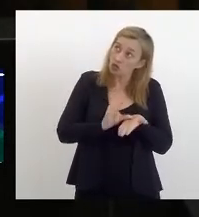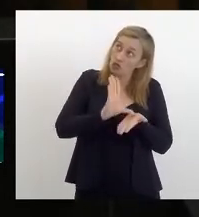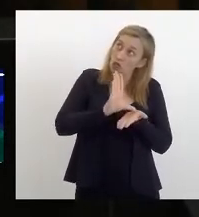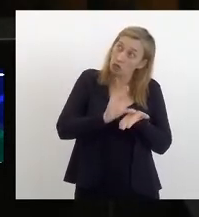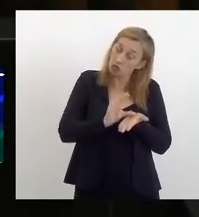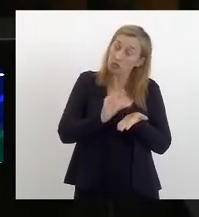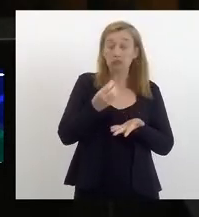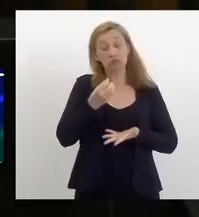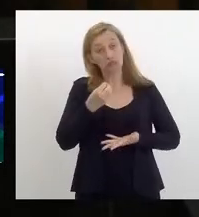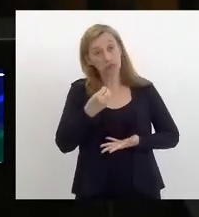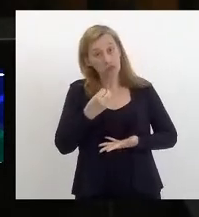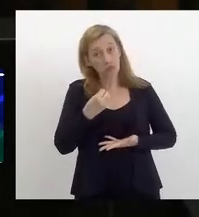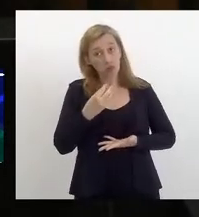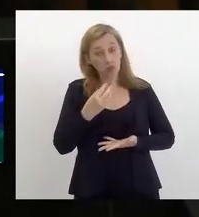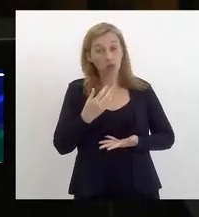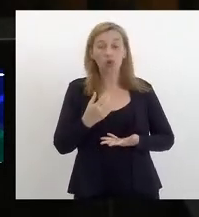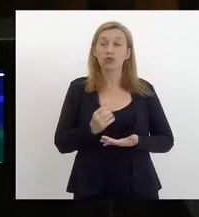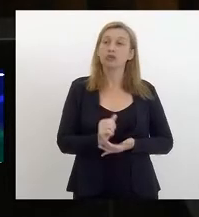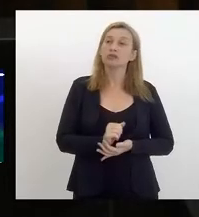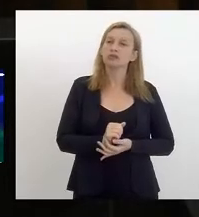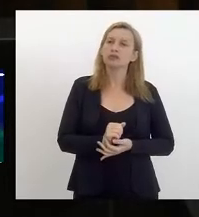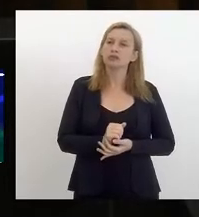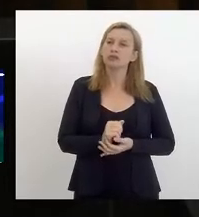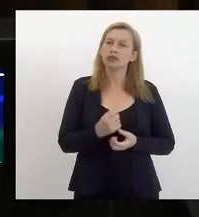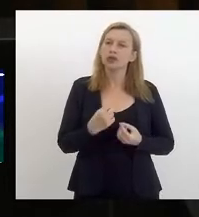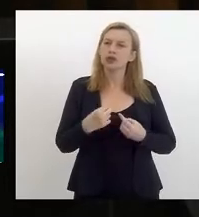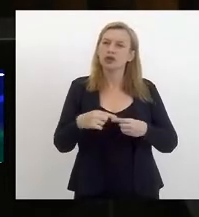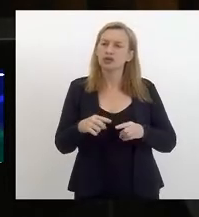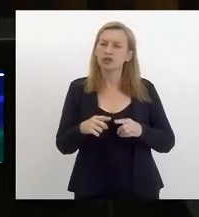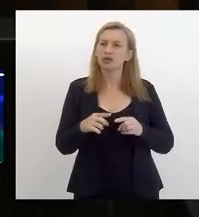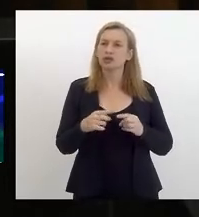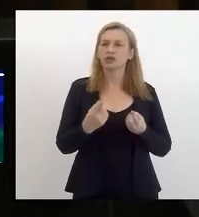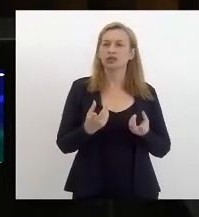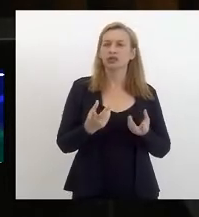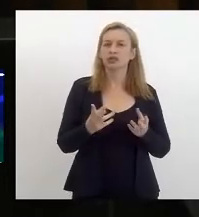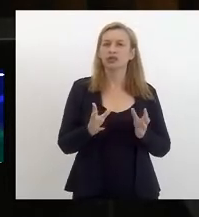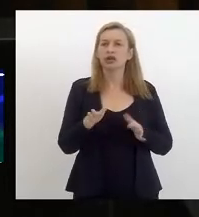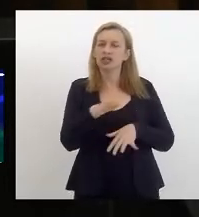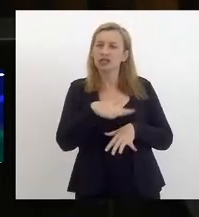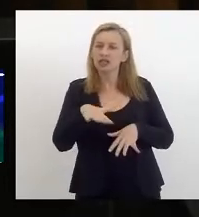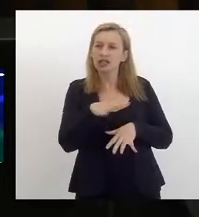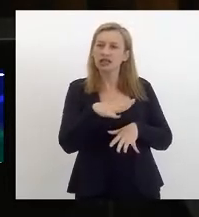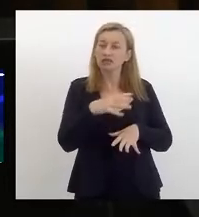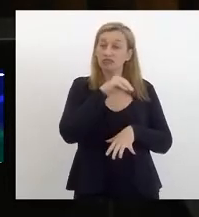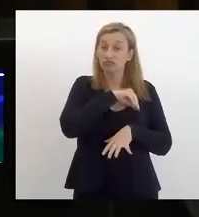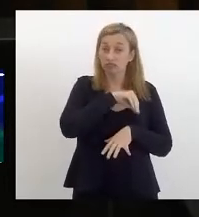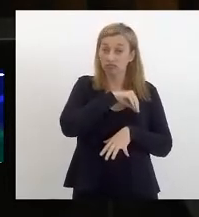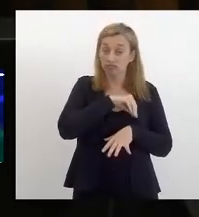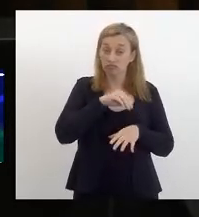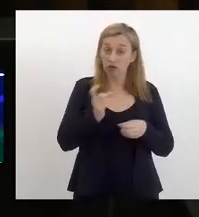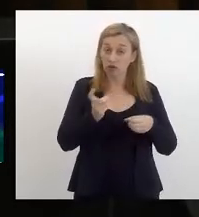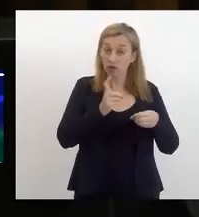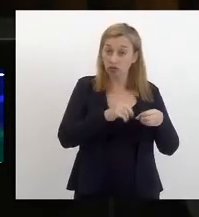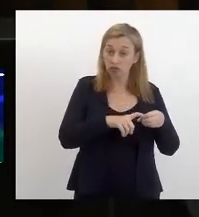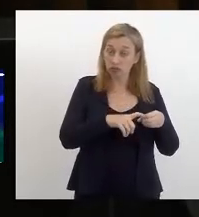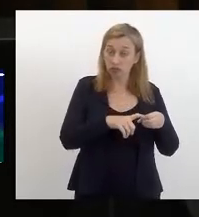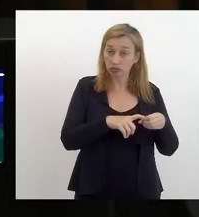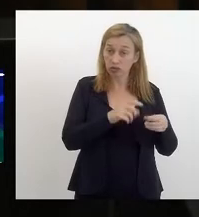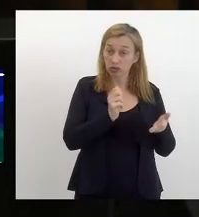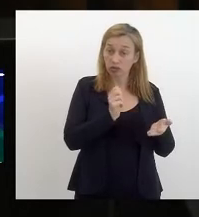suficiente para enfrentar a questão das reposições salariais o e novamente